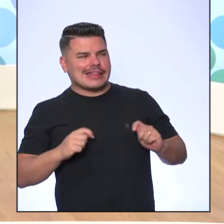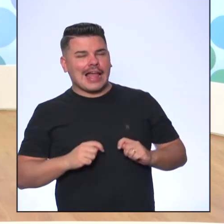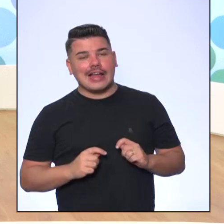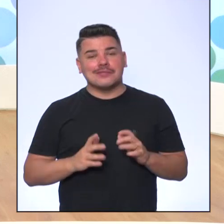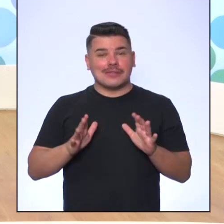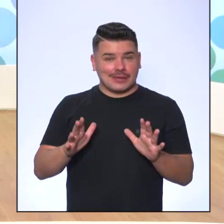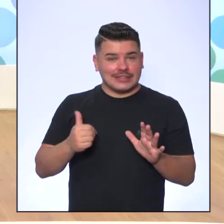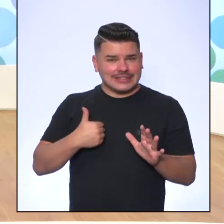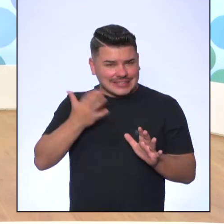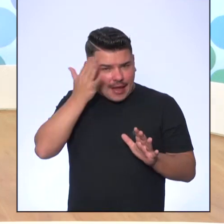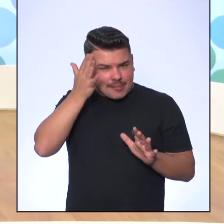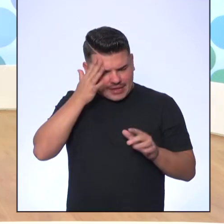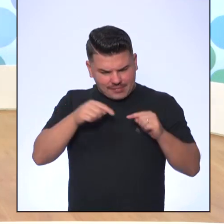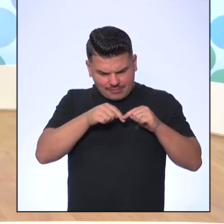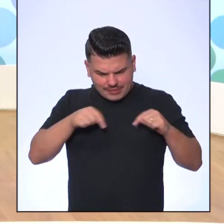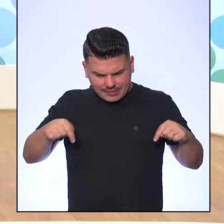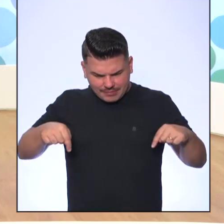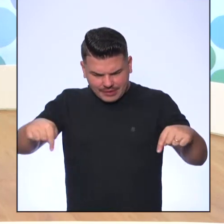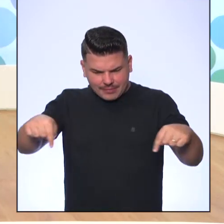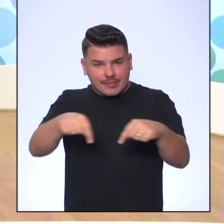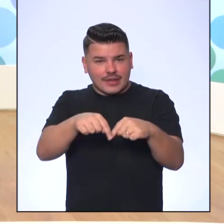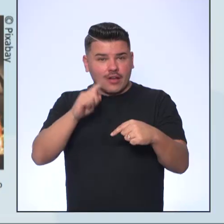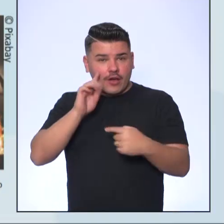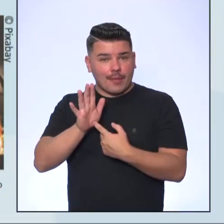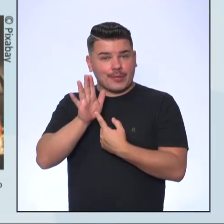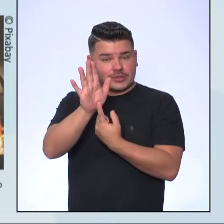isso, sabia, Isaac? Na tela deles vai